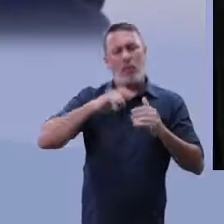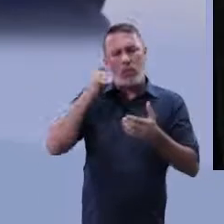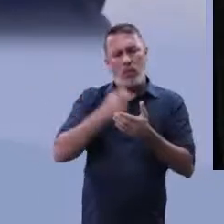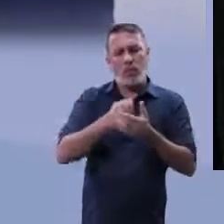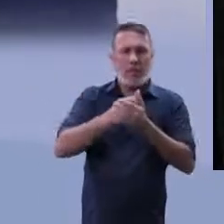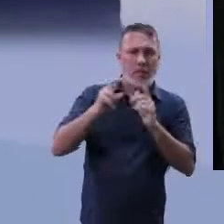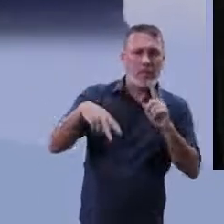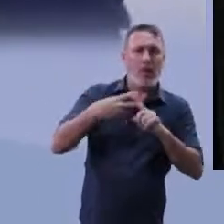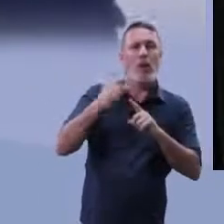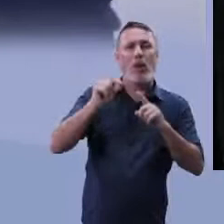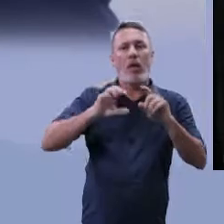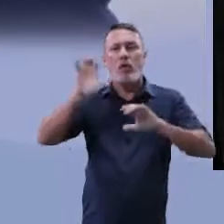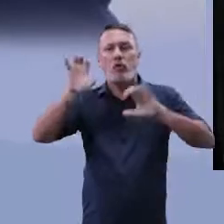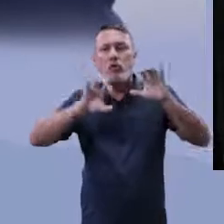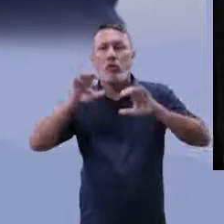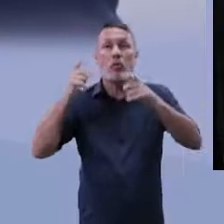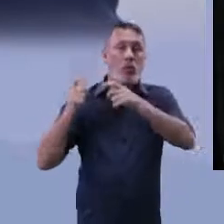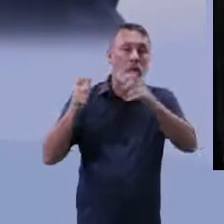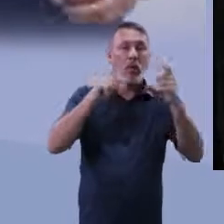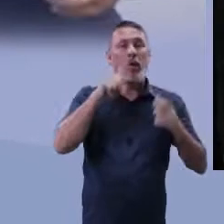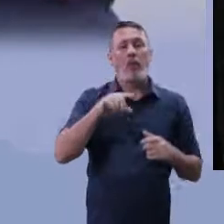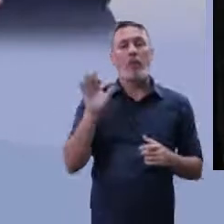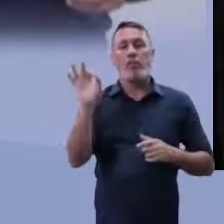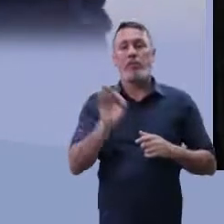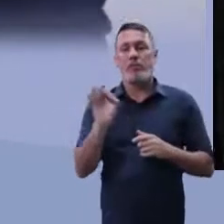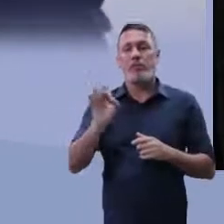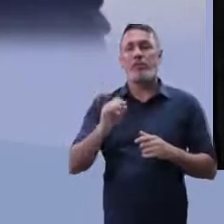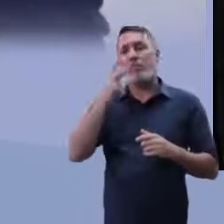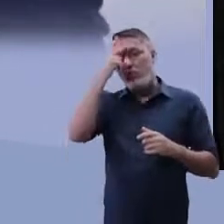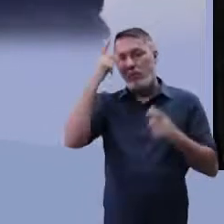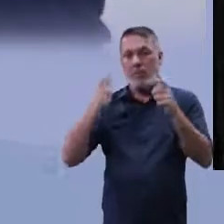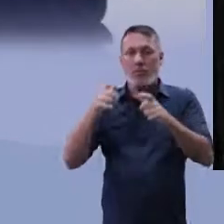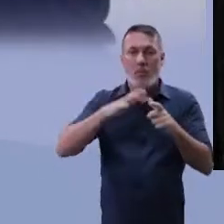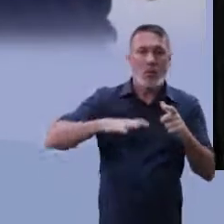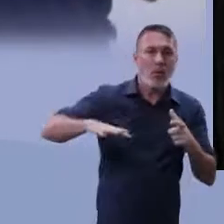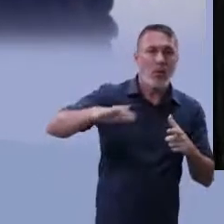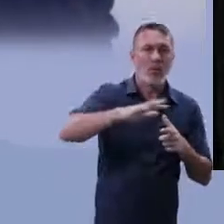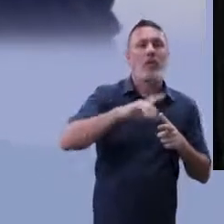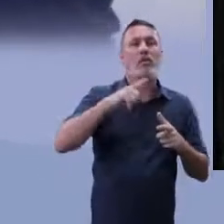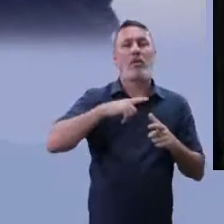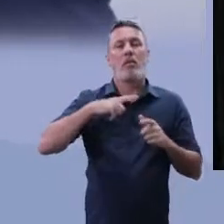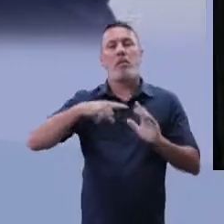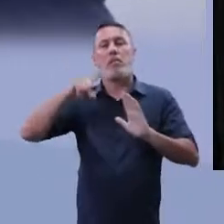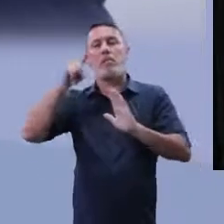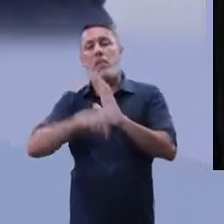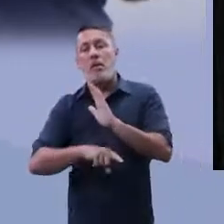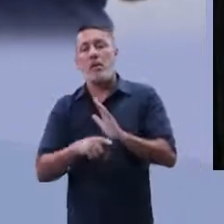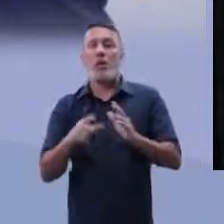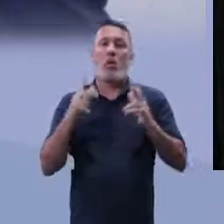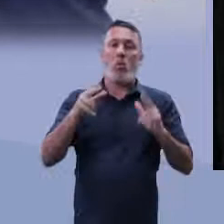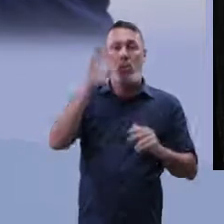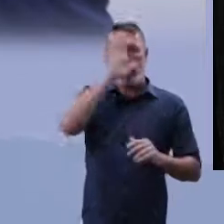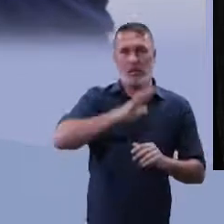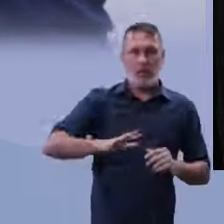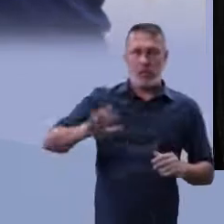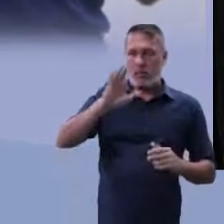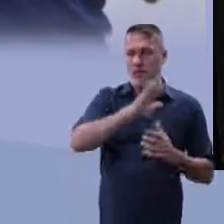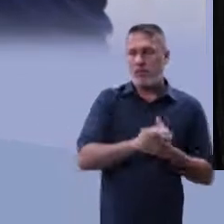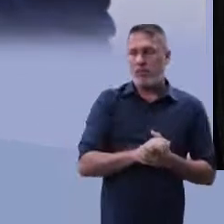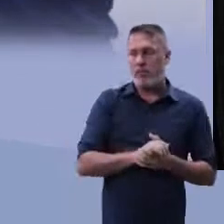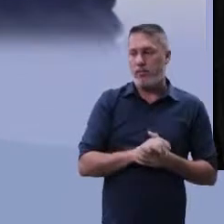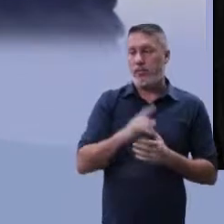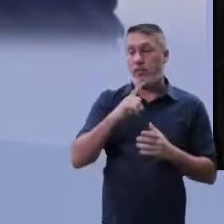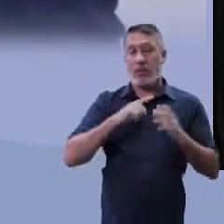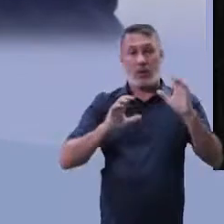deveria ser intensificada nas regiões em que o percentual de doadores por habitantes fosse menor ou igual ao